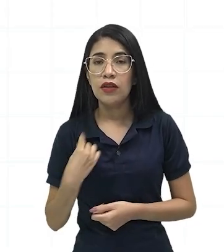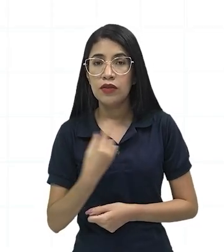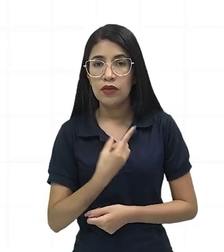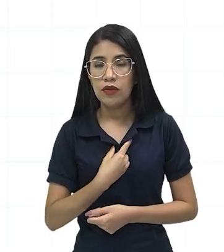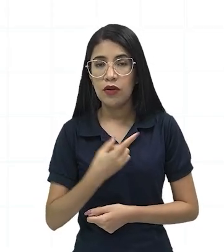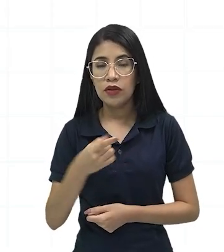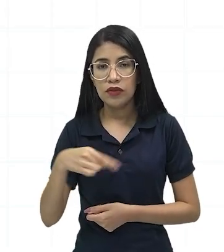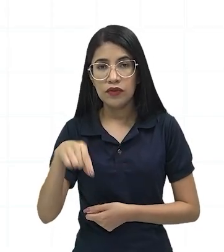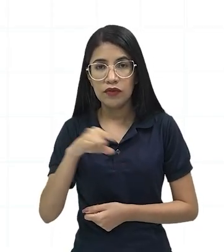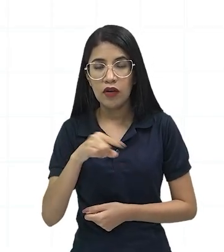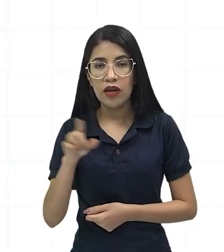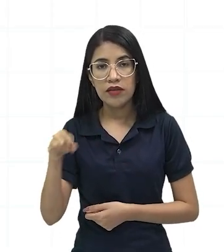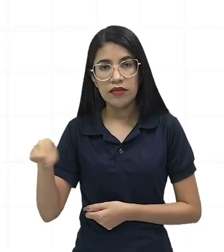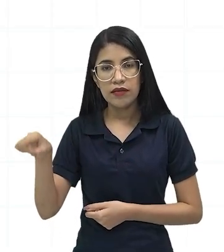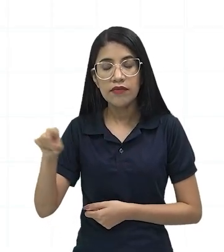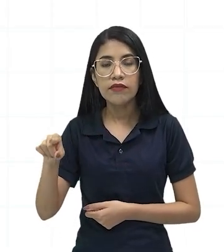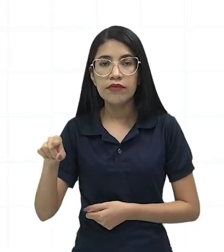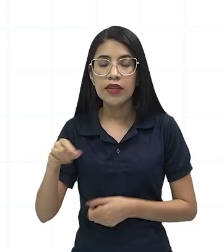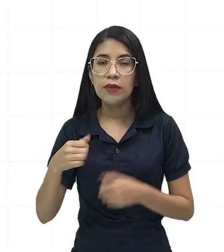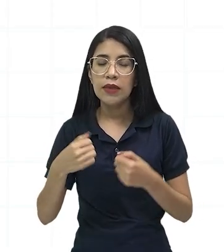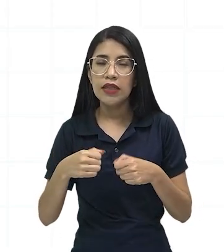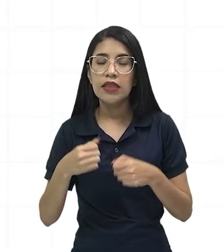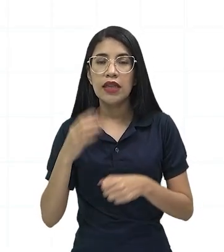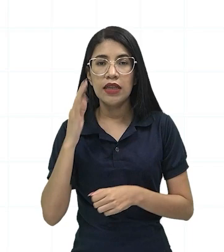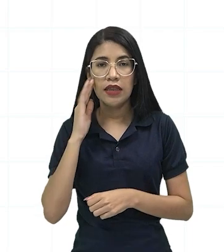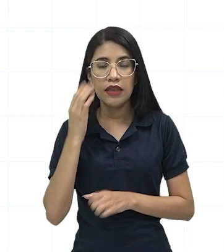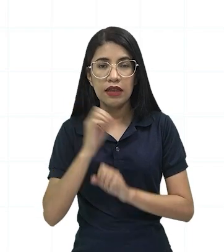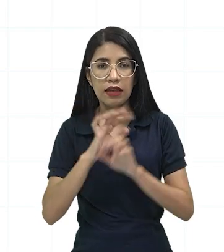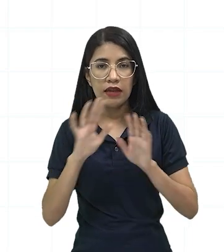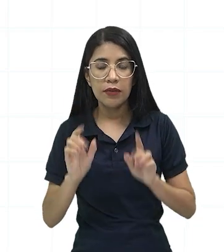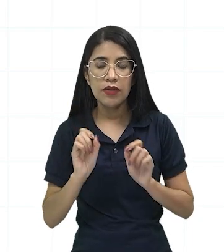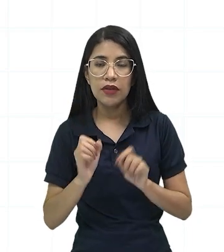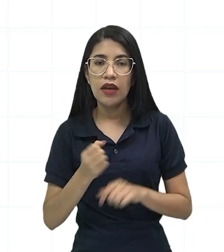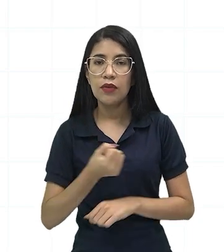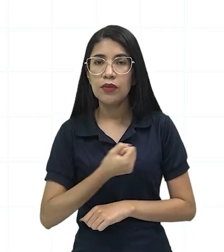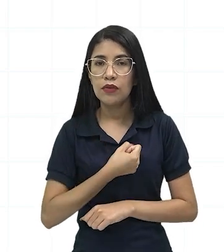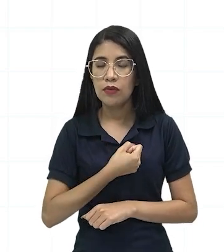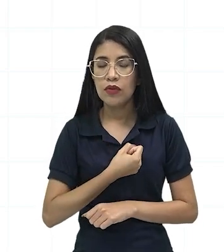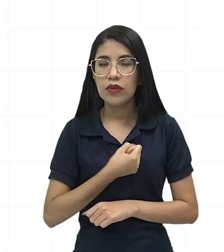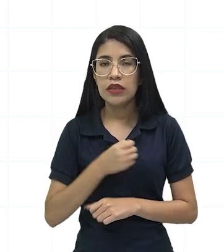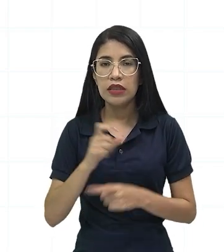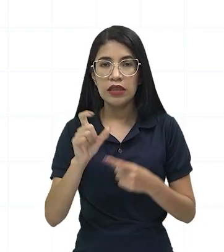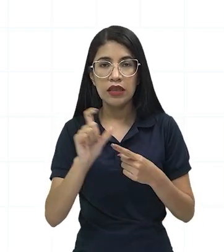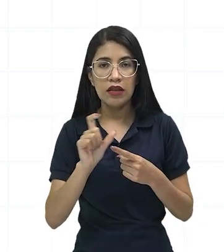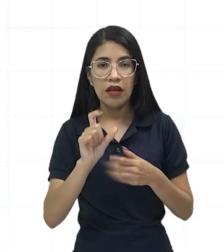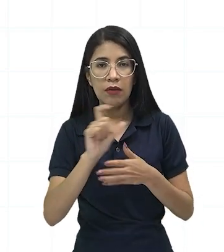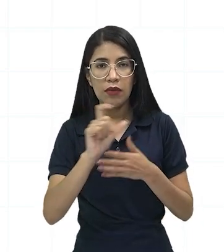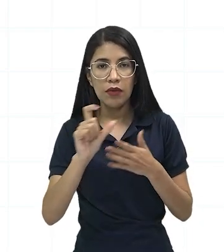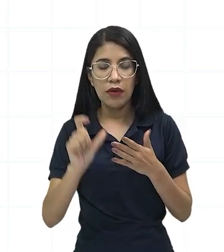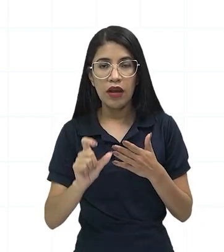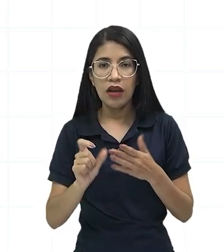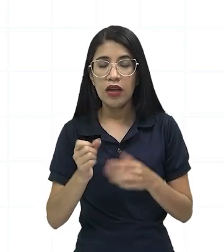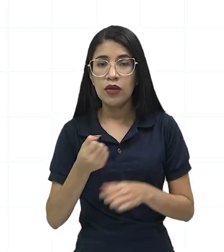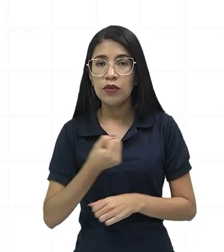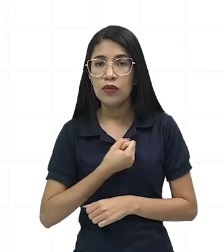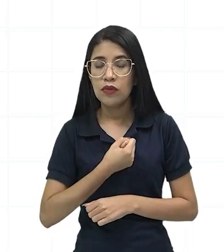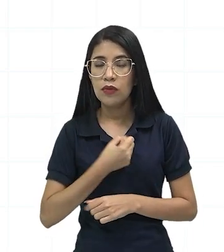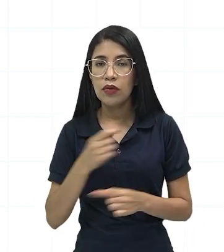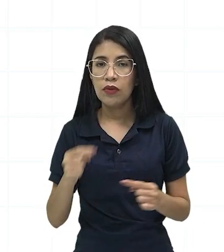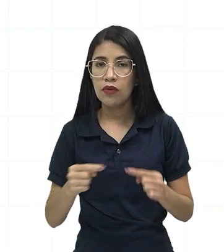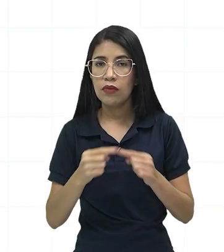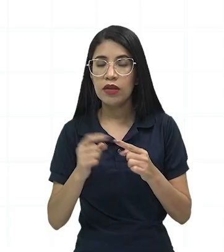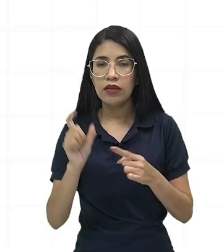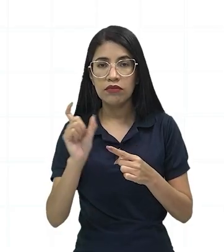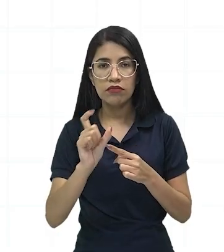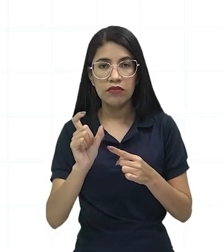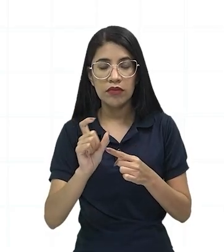vós, eles. Então entender aqui a pessoa, entender o número, singular ou plural. Lembrando, quando eu falar de número, singular ou